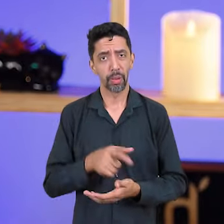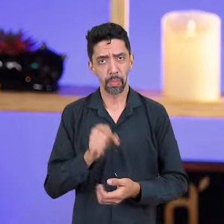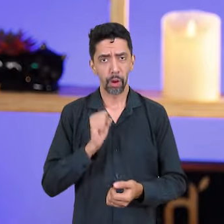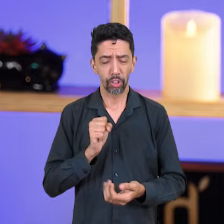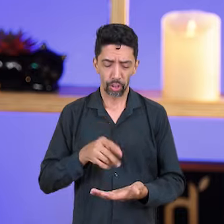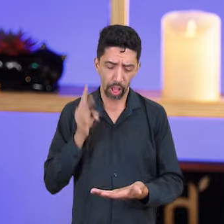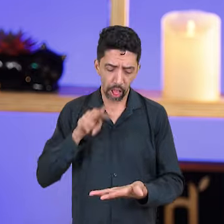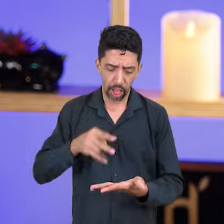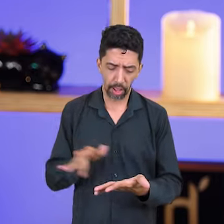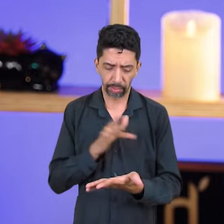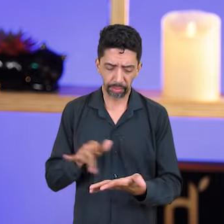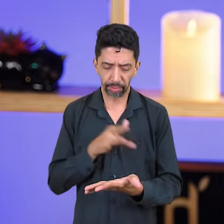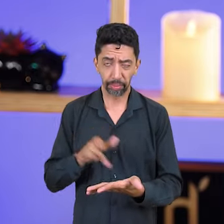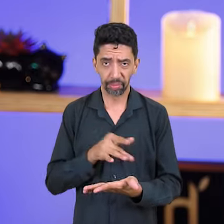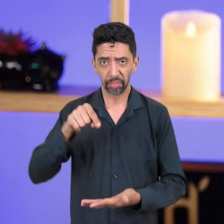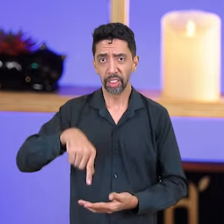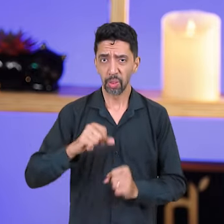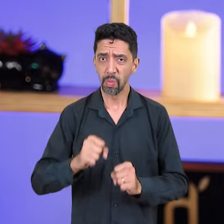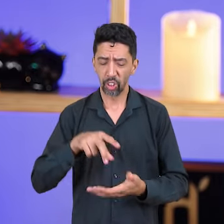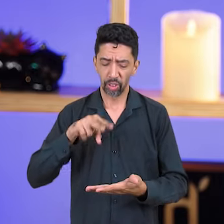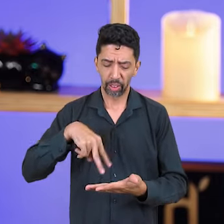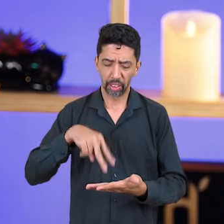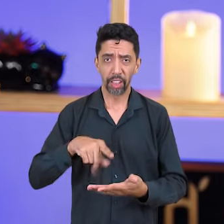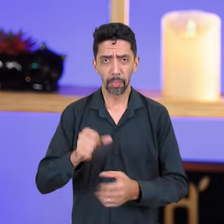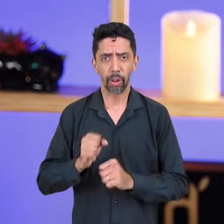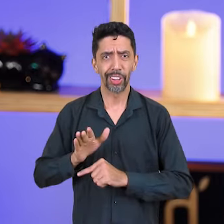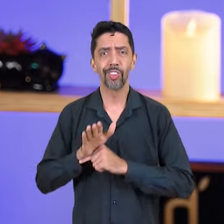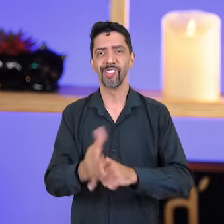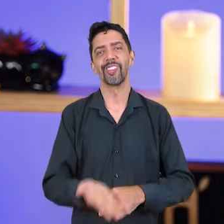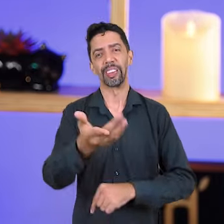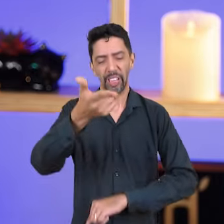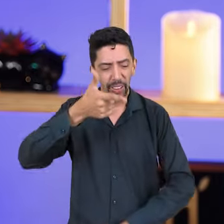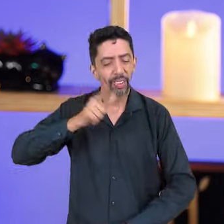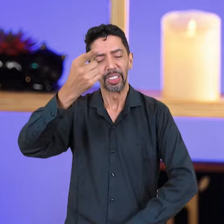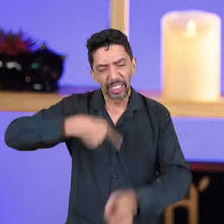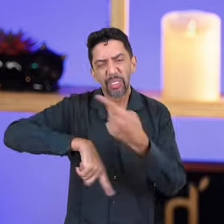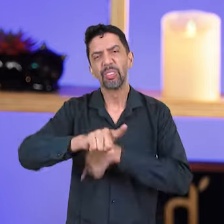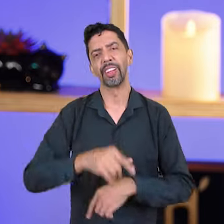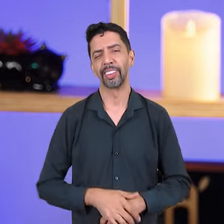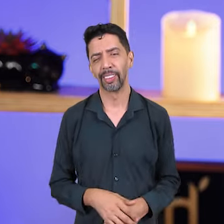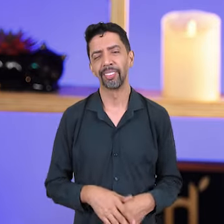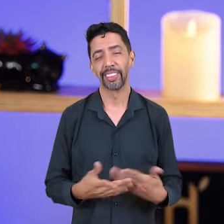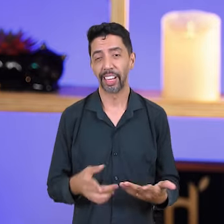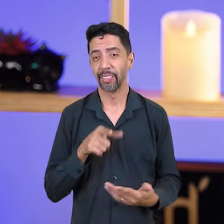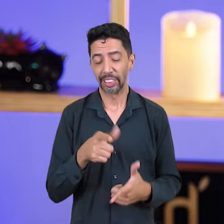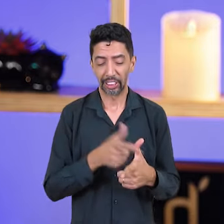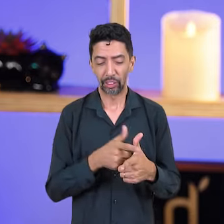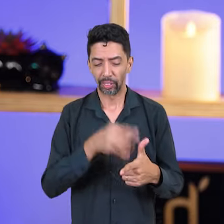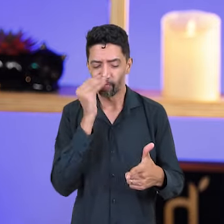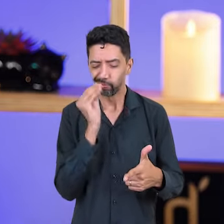dívidas aliadas para a sua vida financeira. Vou deixar na descrição o link para que você possa baixar esse